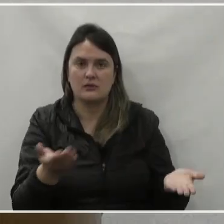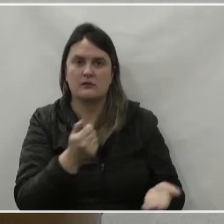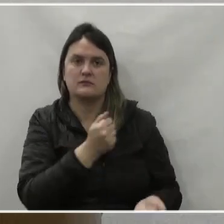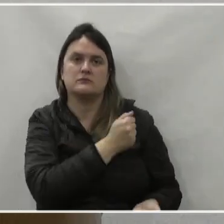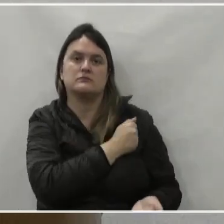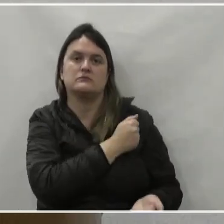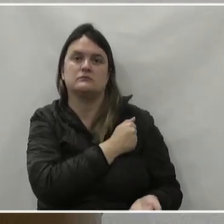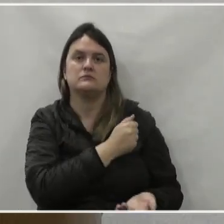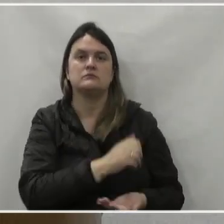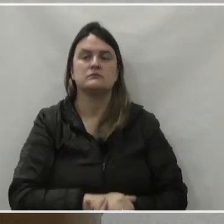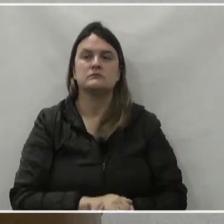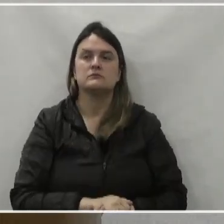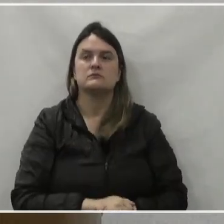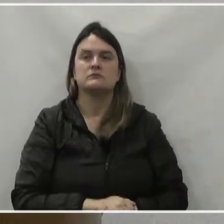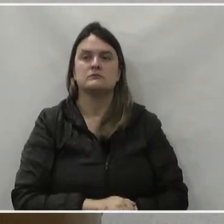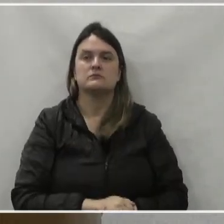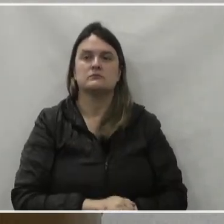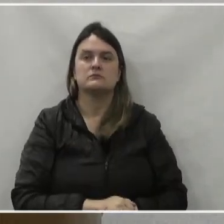poder